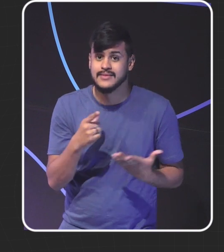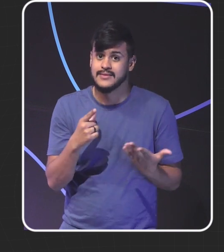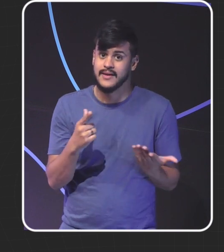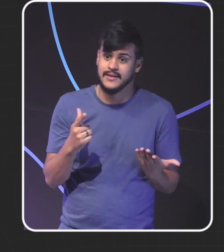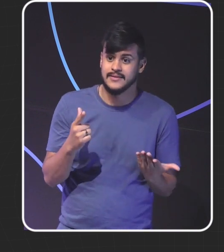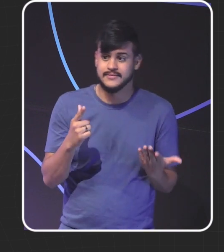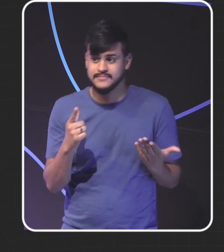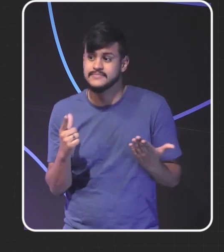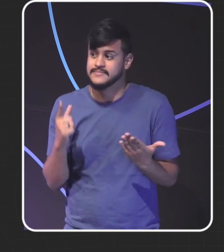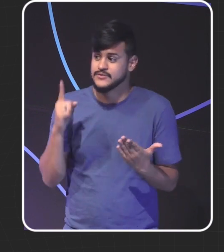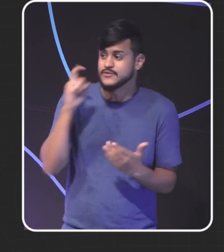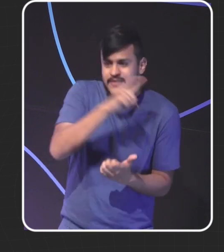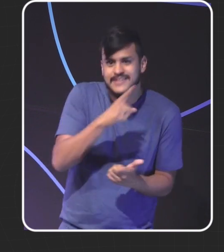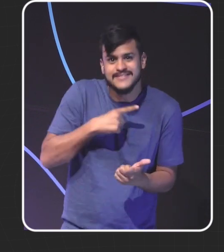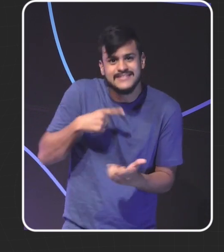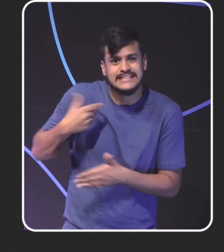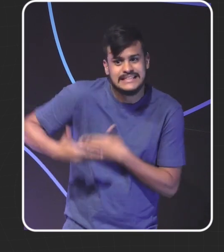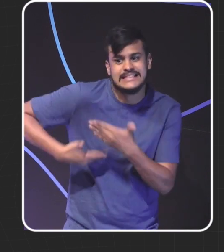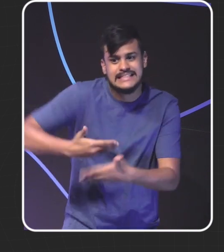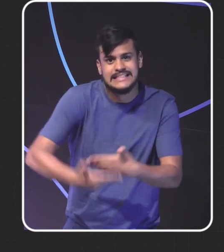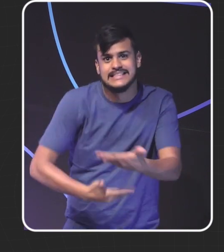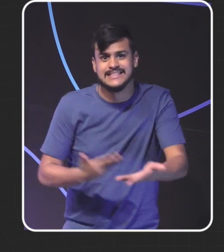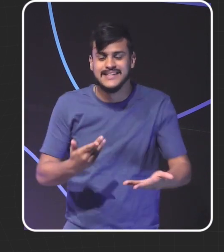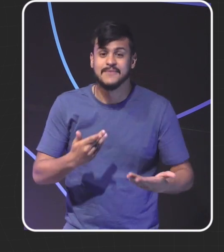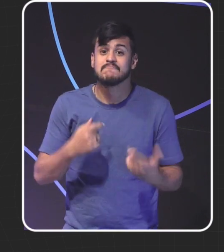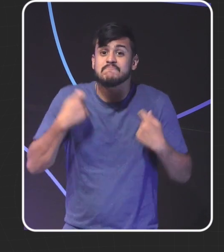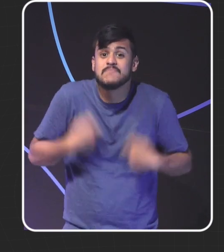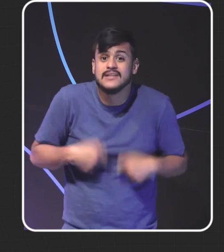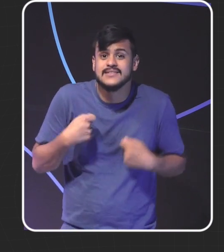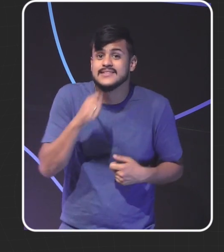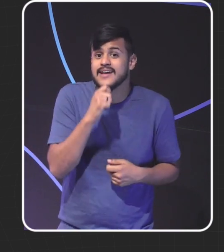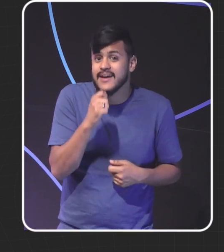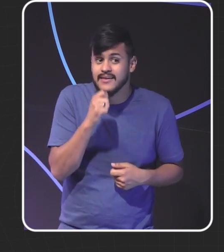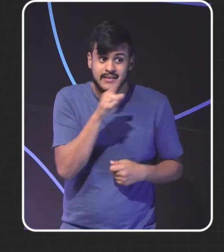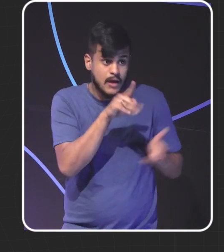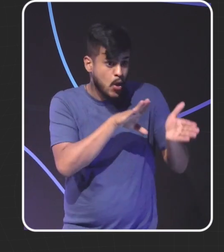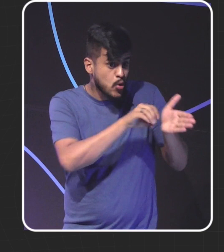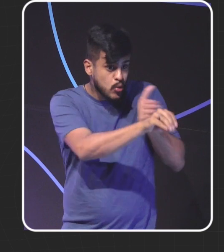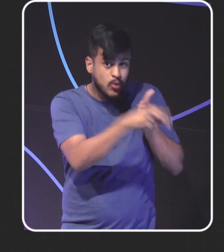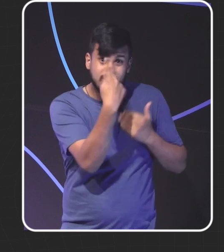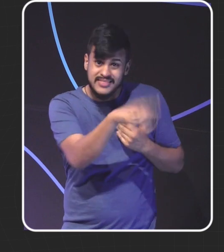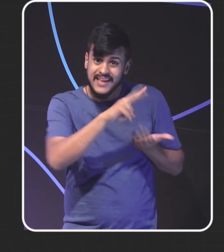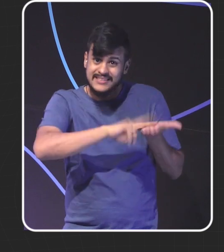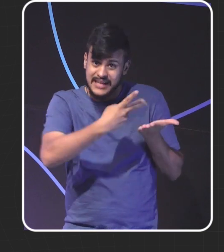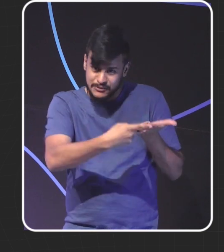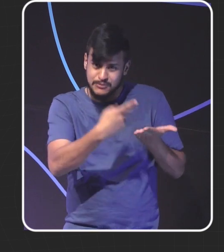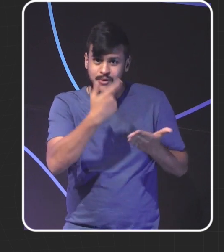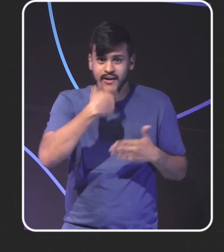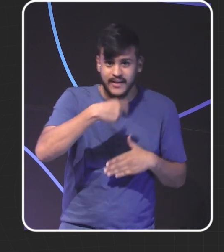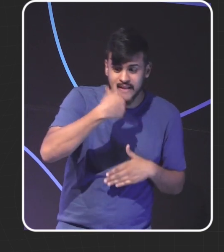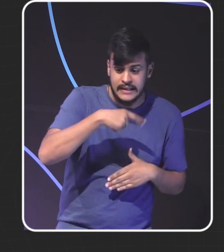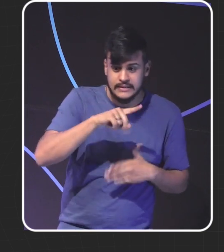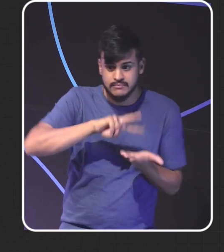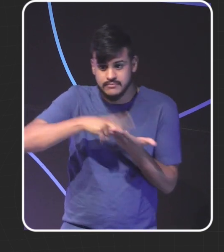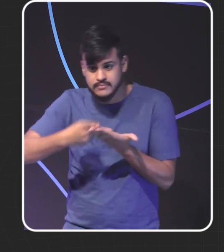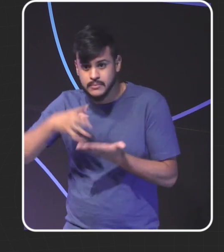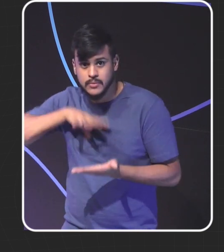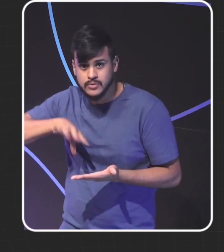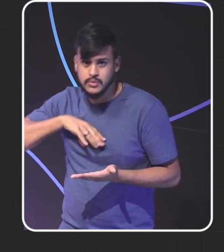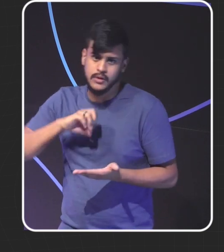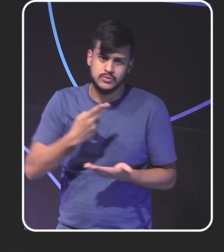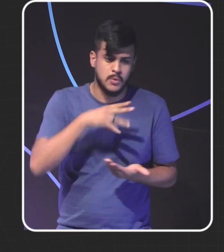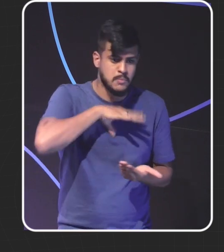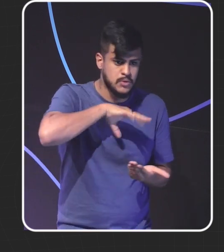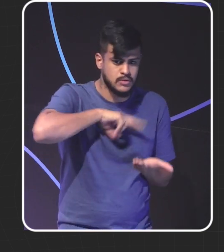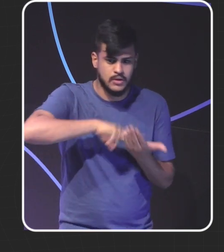filé. Então, a gente ainda tem Se o próprio Google, no tradutor de português para inglês, está